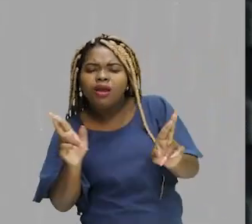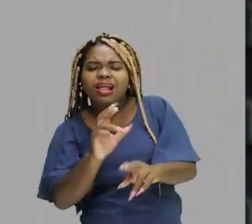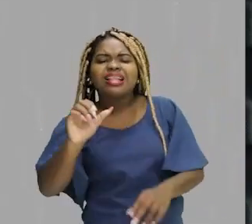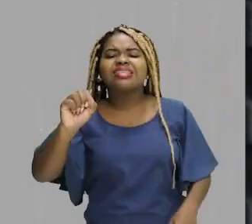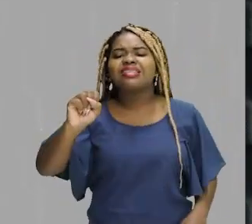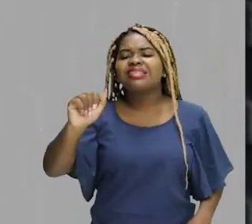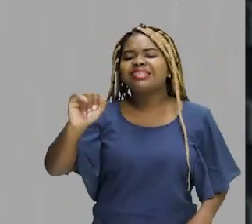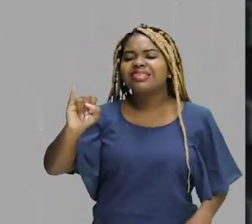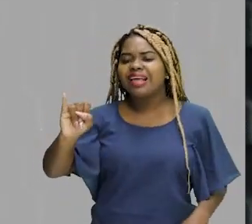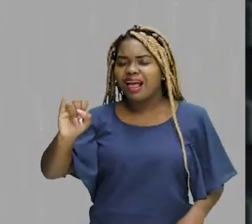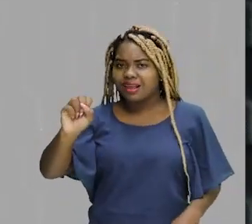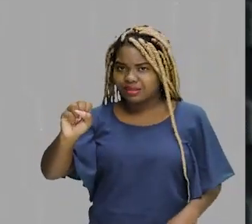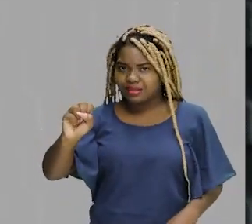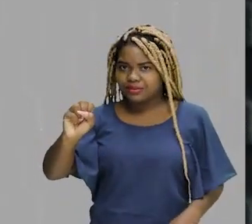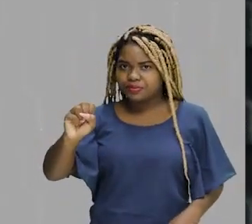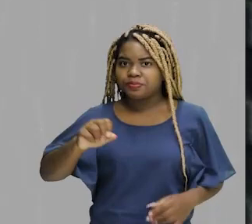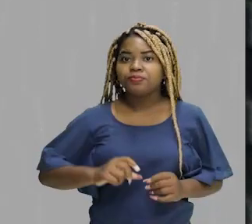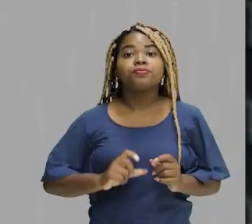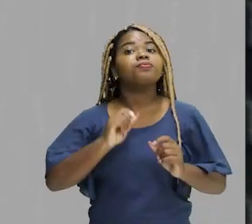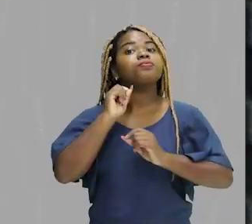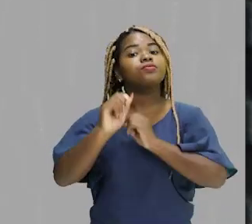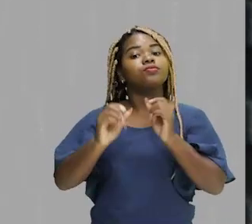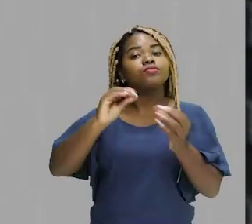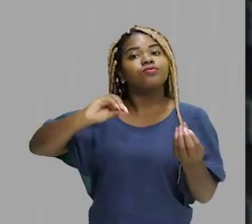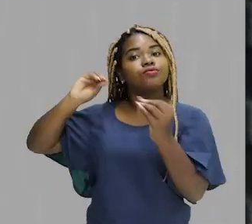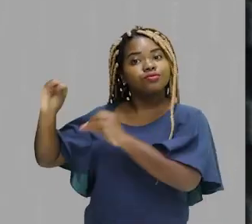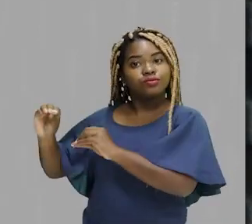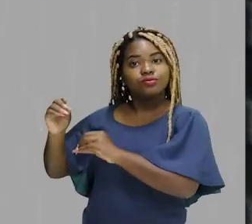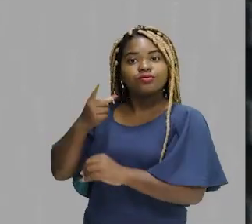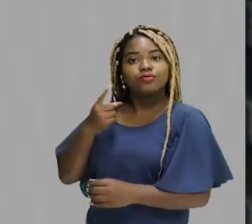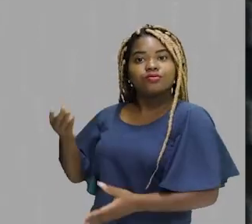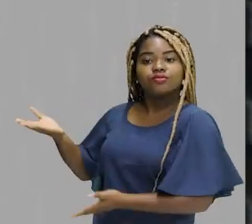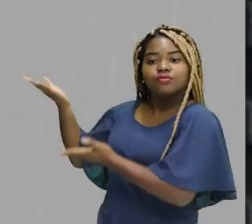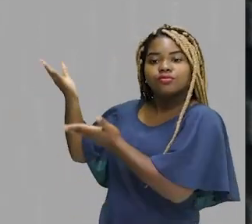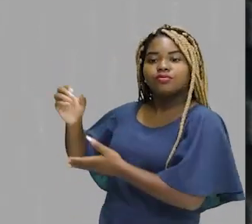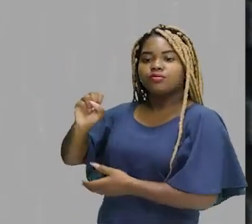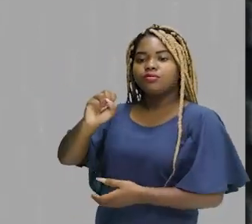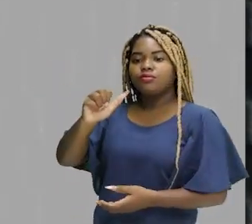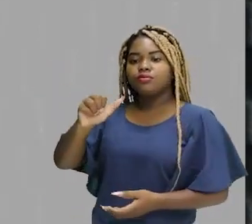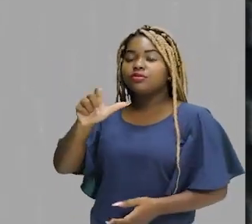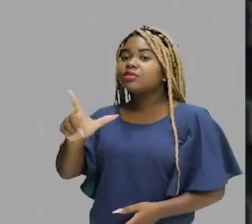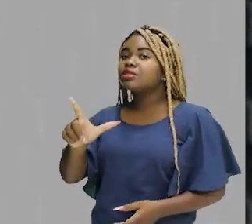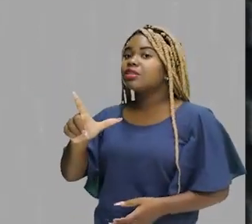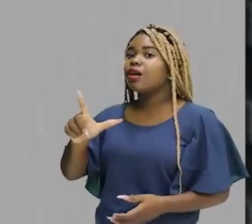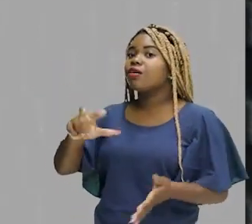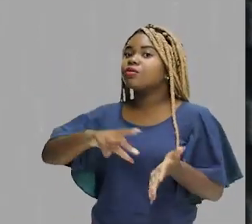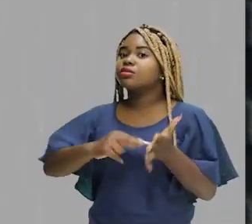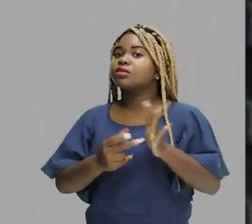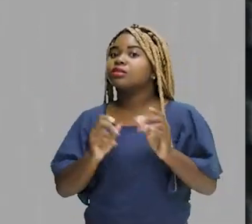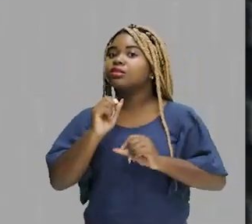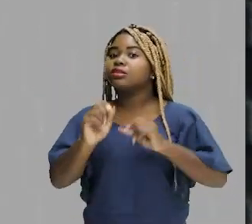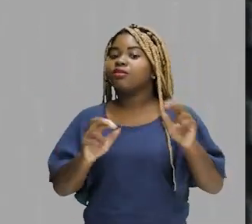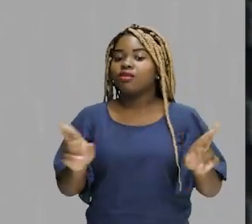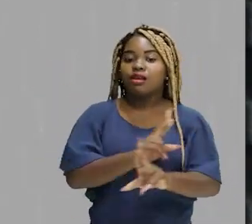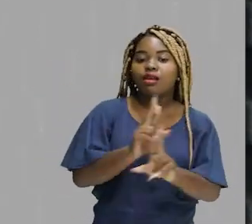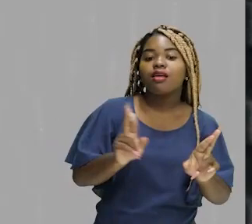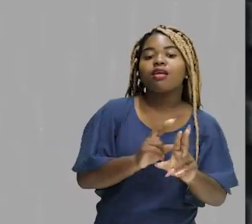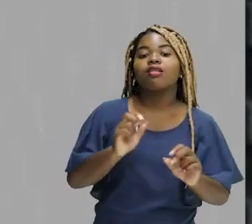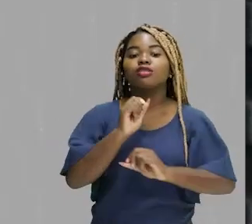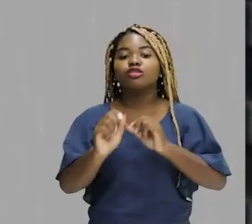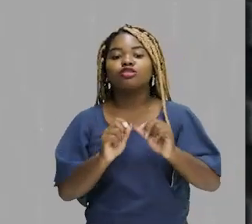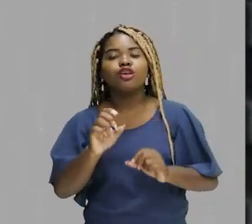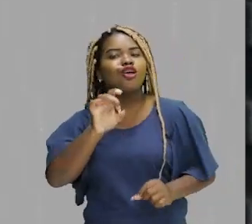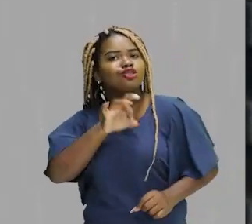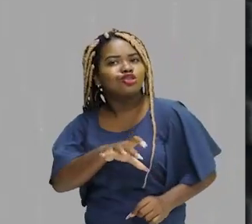só o que eu coloquei para vocês. Para muitas pessoas, a palavra sal ela está associada apenas ao